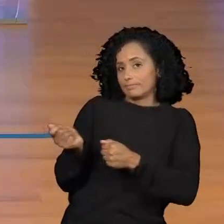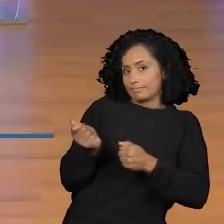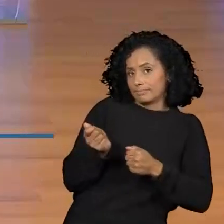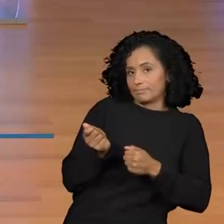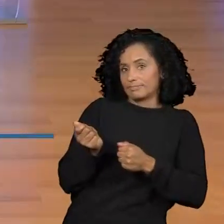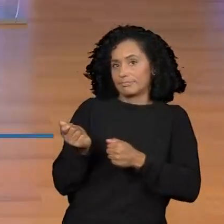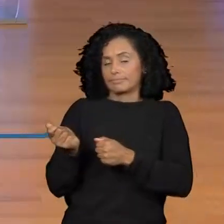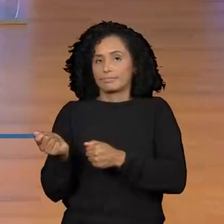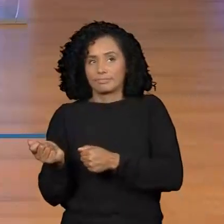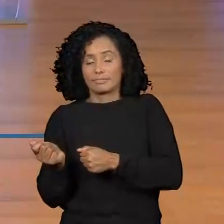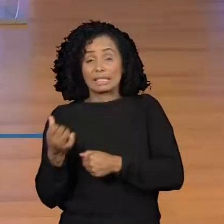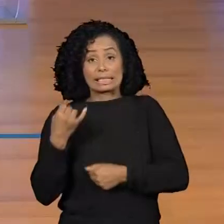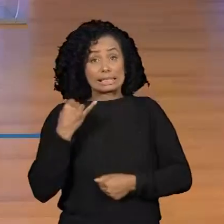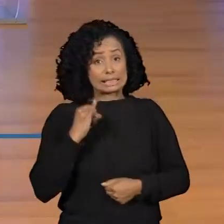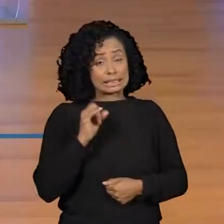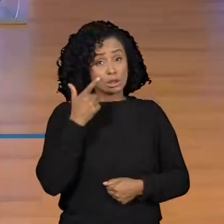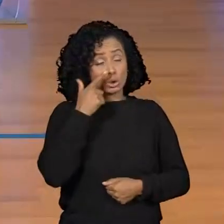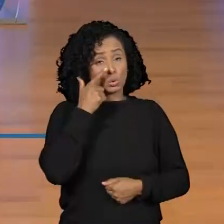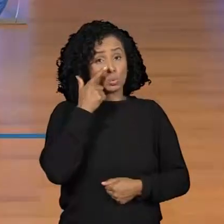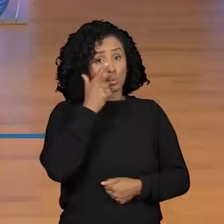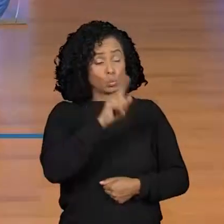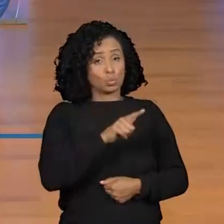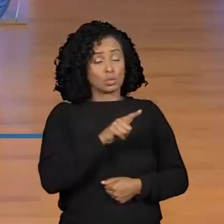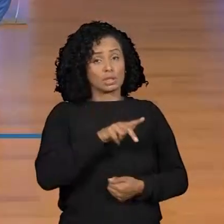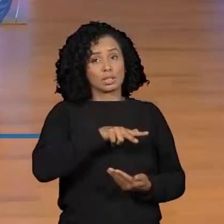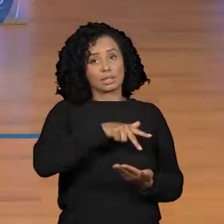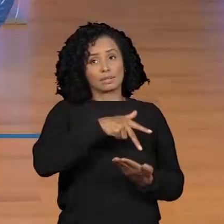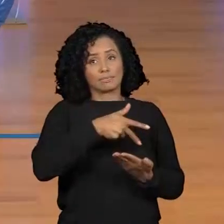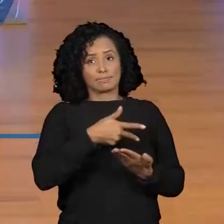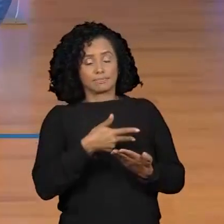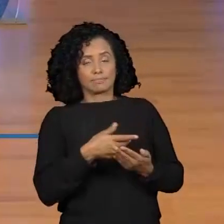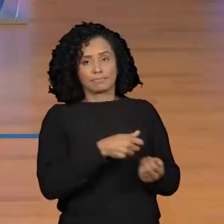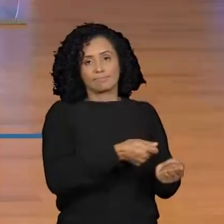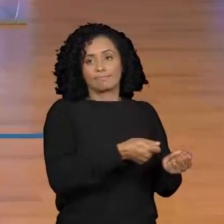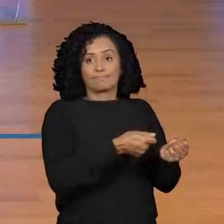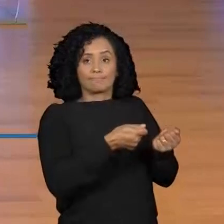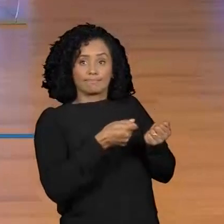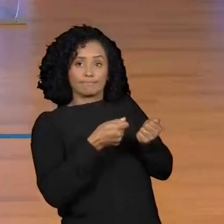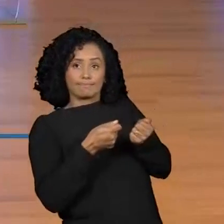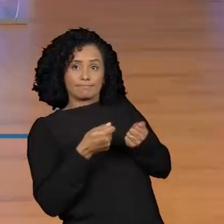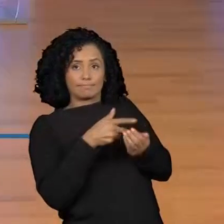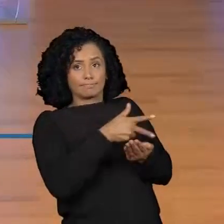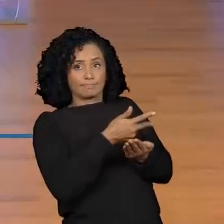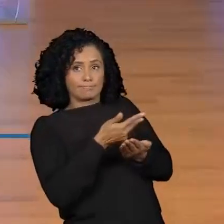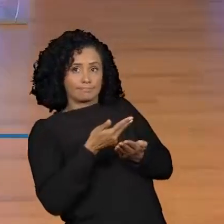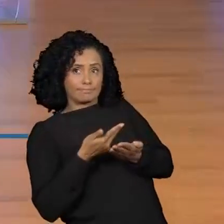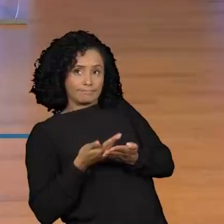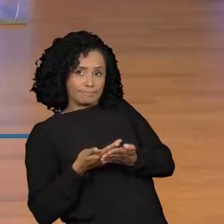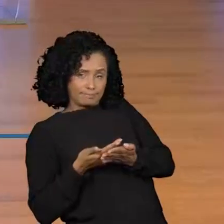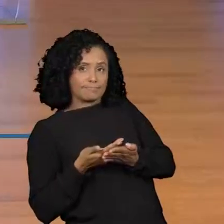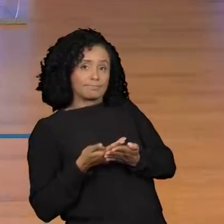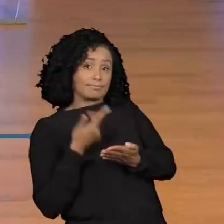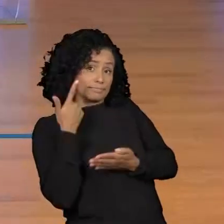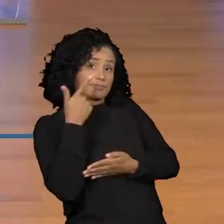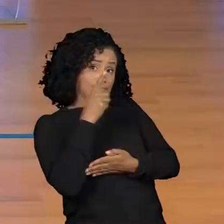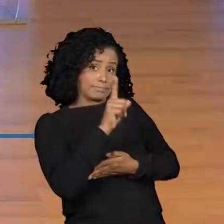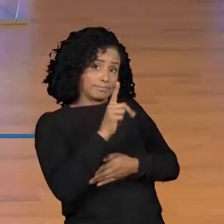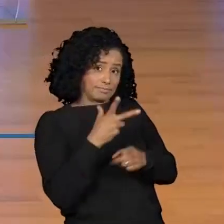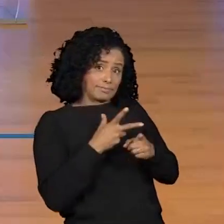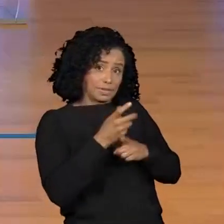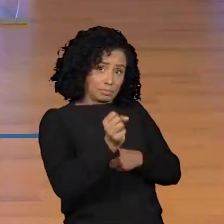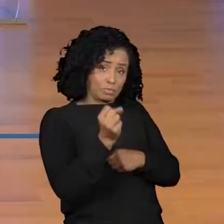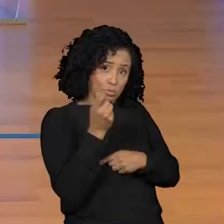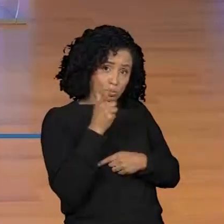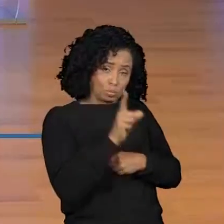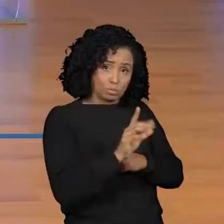eu conseguir deitar no chão. Né? Então, entendi. ganha quem... Por exemplo, se eu conseguir deitar no chão,